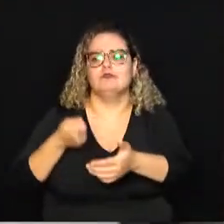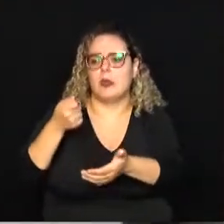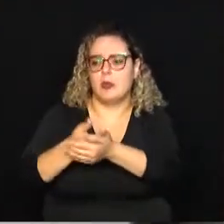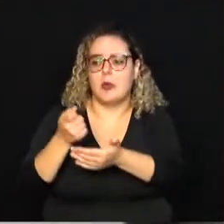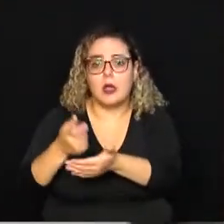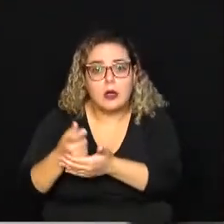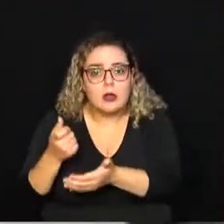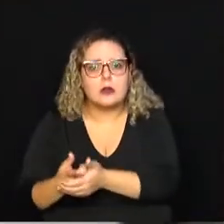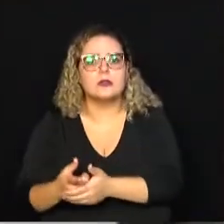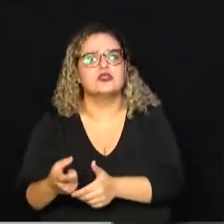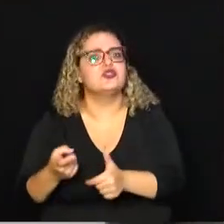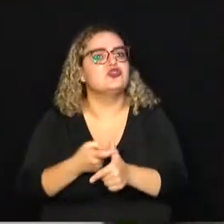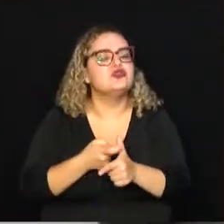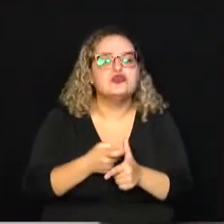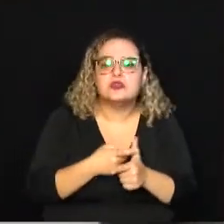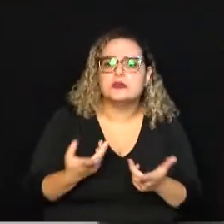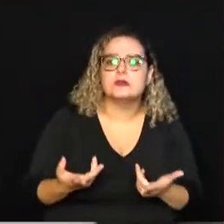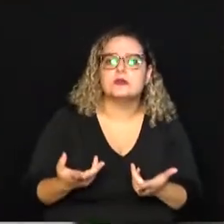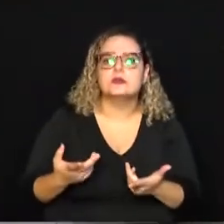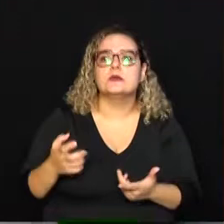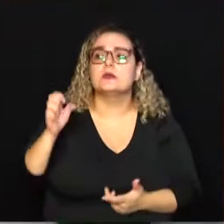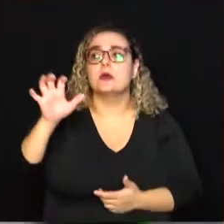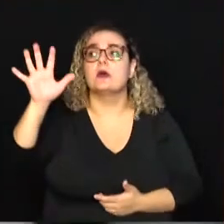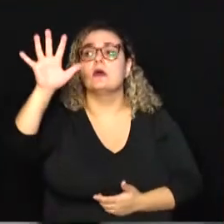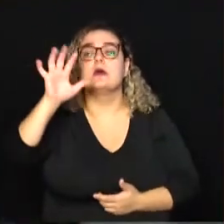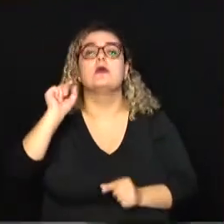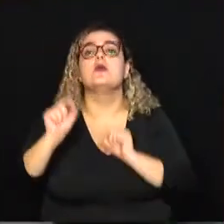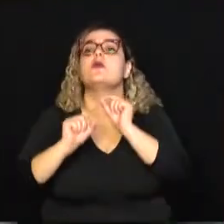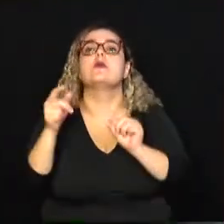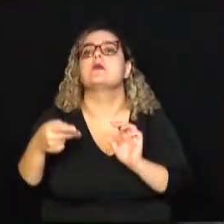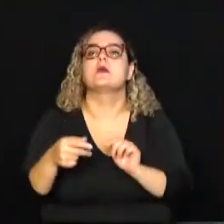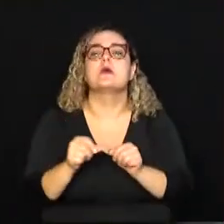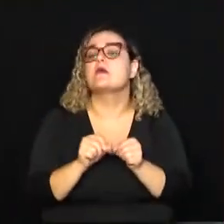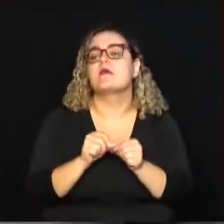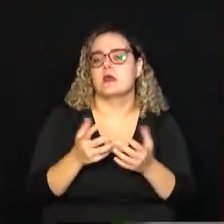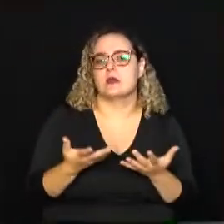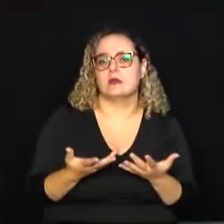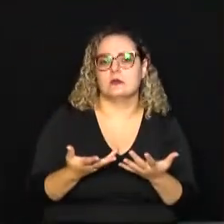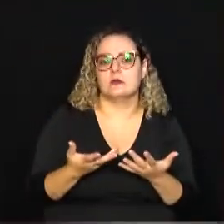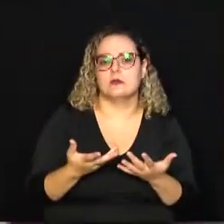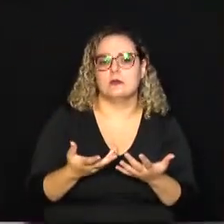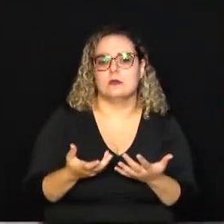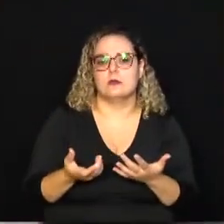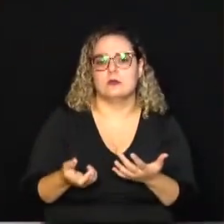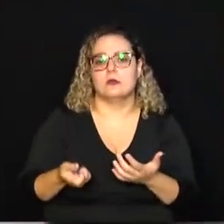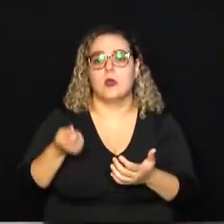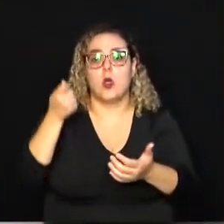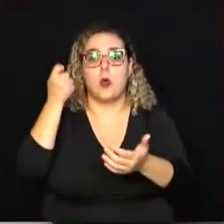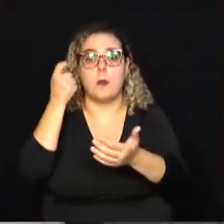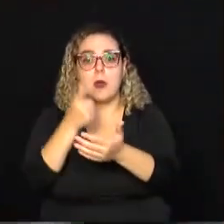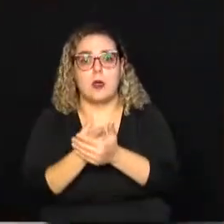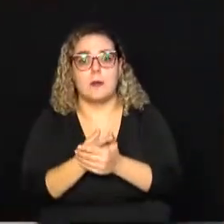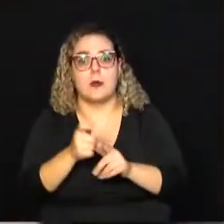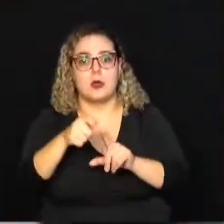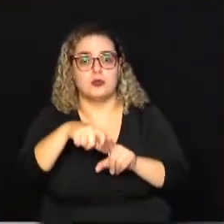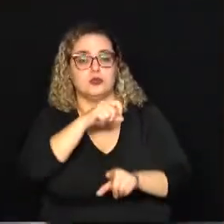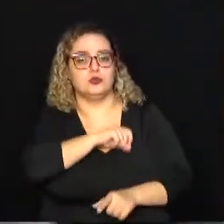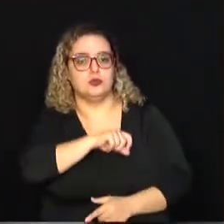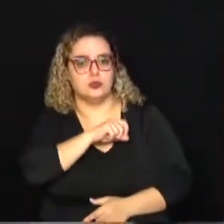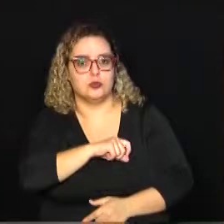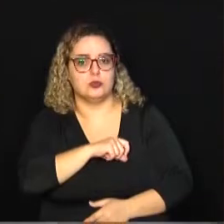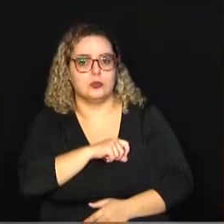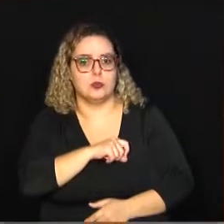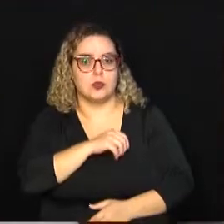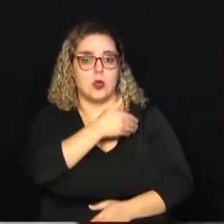exemplo, em vários países do mundo, o que foi feito? Ao invés de se fazer um pagamento direto na conta do trabalhador, alguns